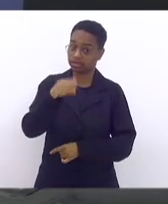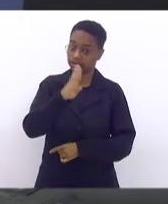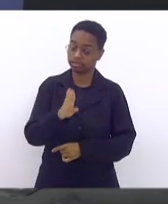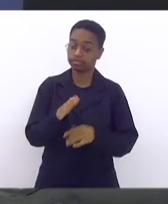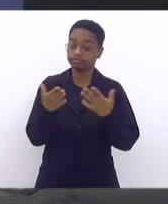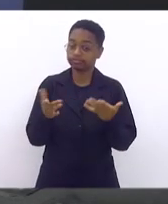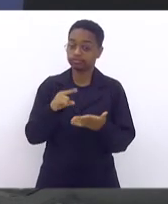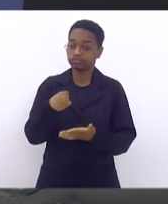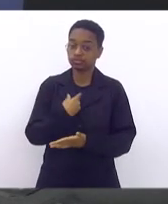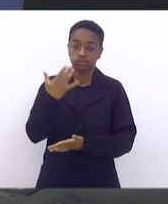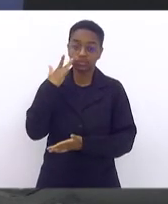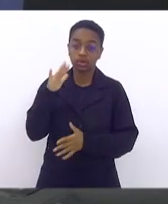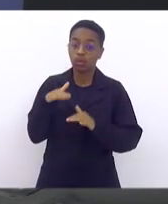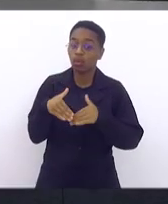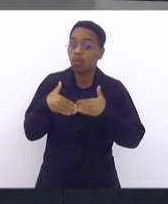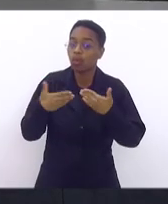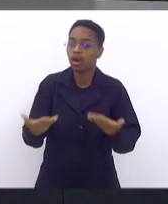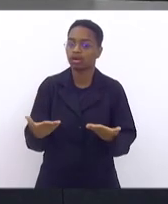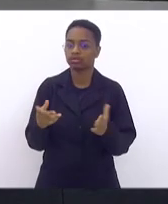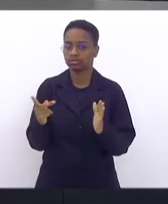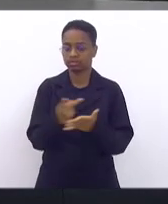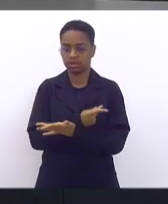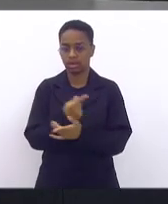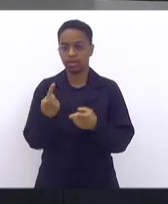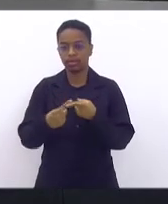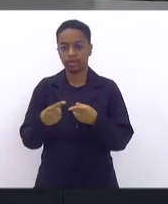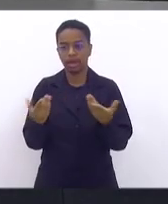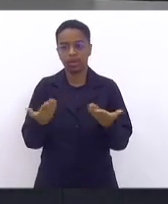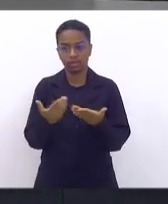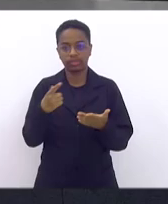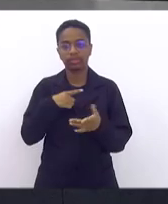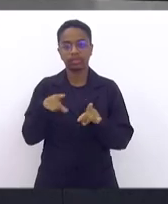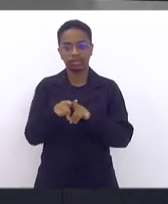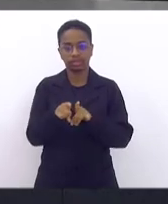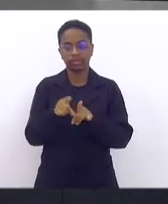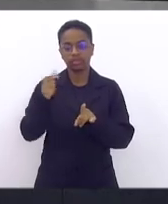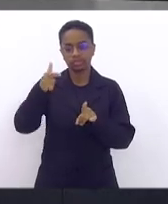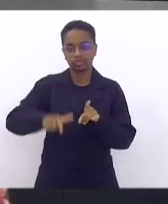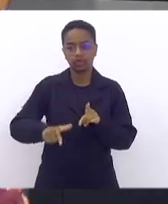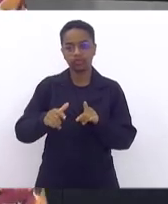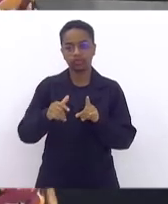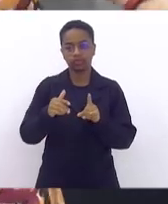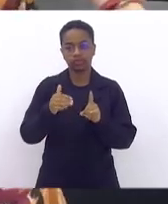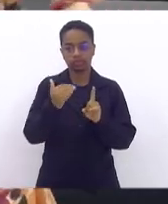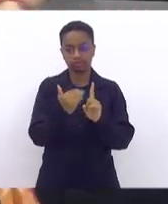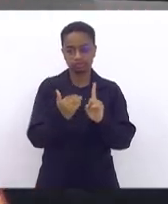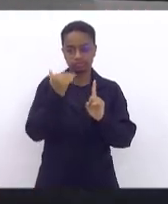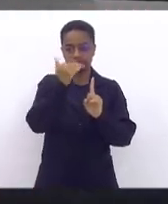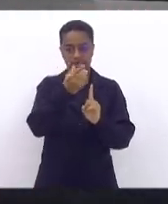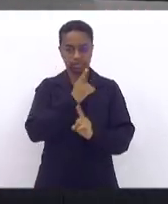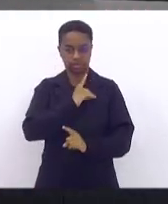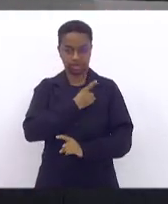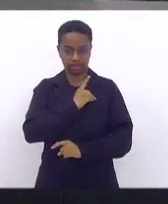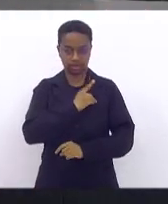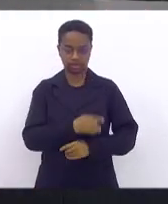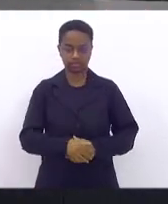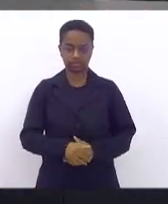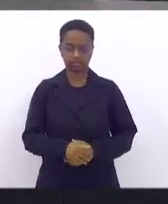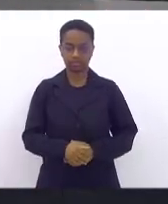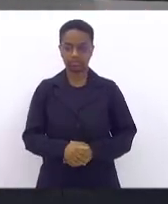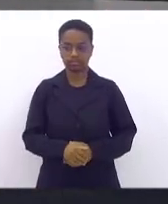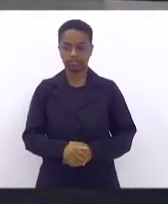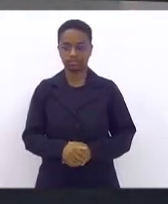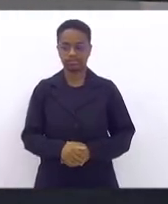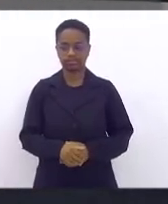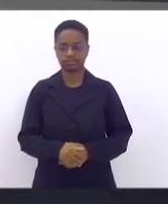quando isso vai ser feito, até porque agora nós temos de novo um superintendente delegado, né? Uma delegada. Mas,